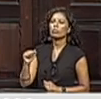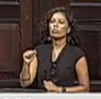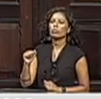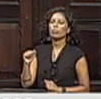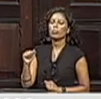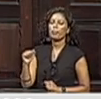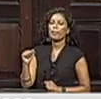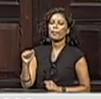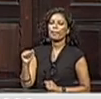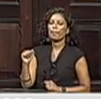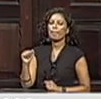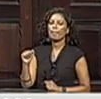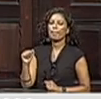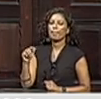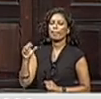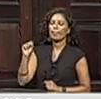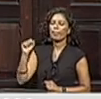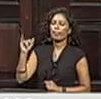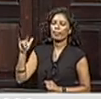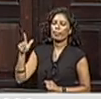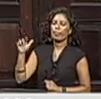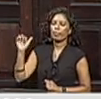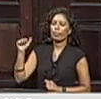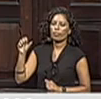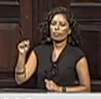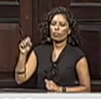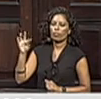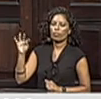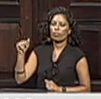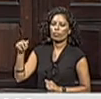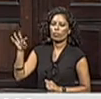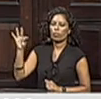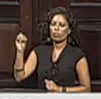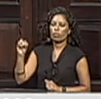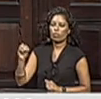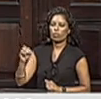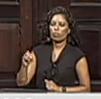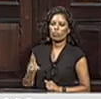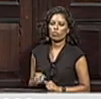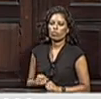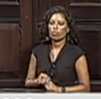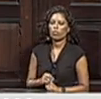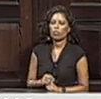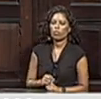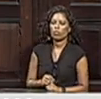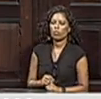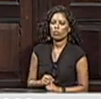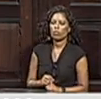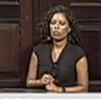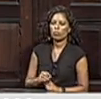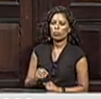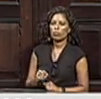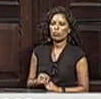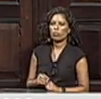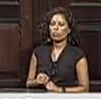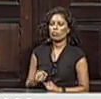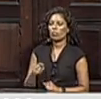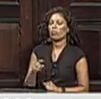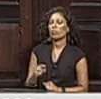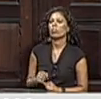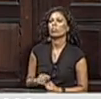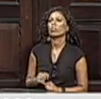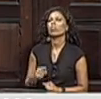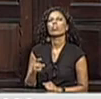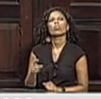Cozzolino, Rosenberg Reis, Silas Bento, Tio Carlos, Rosenberg Reis presente, vai votar. Votar sim, senhor presidente. Rosenberg Reis vota sim. Zé